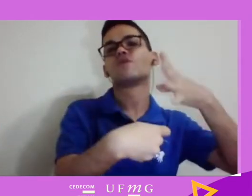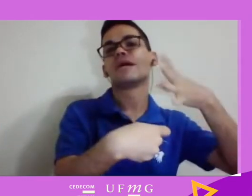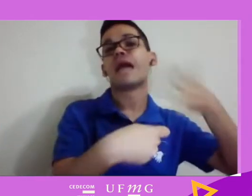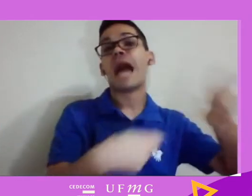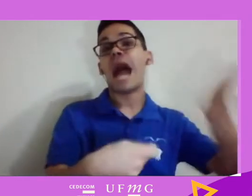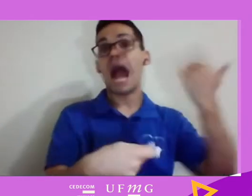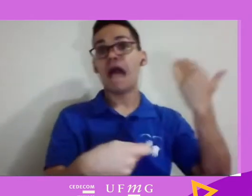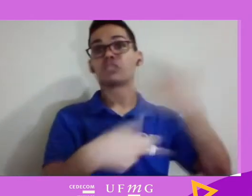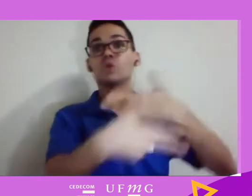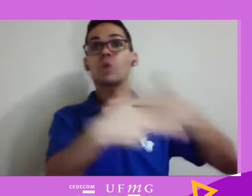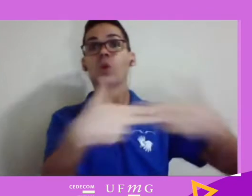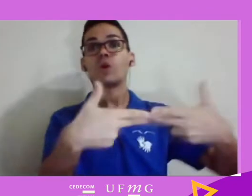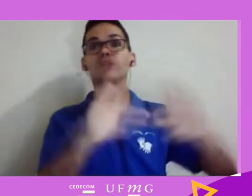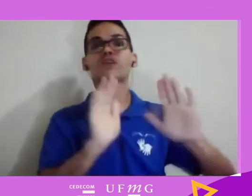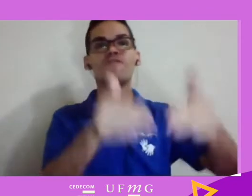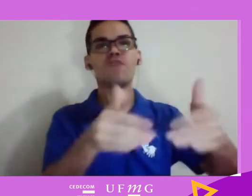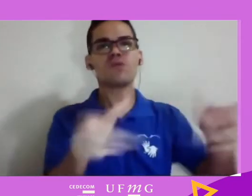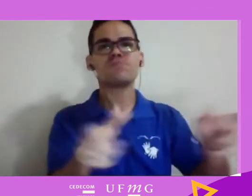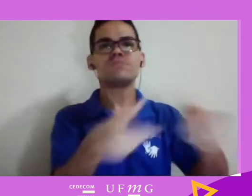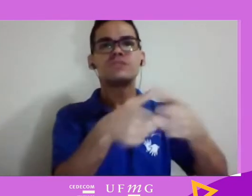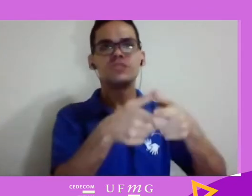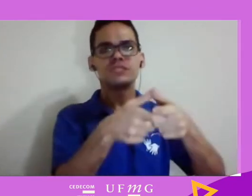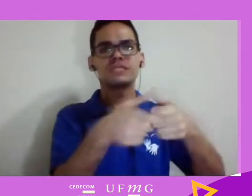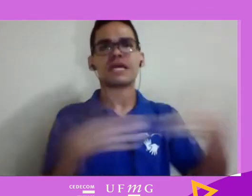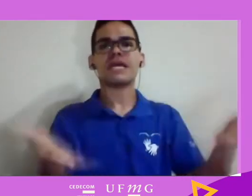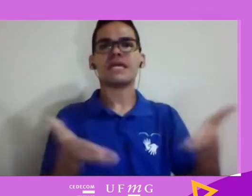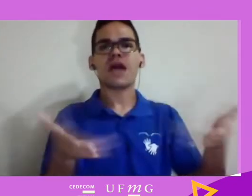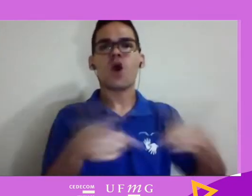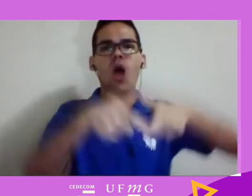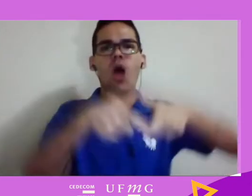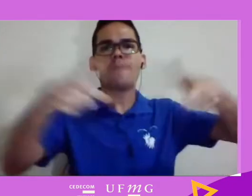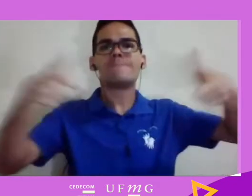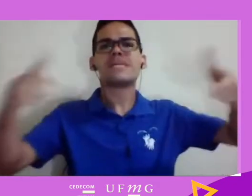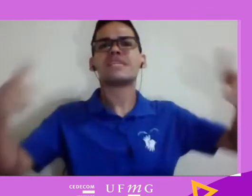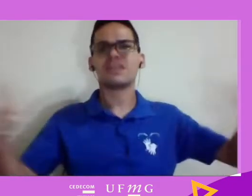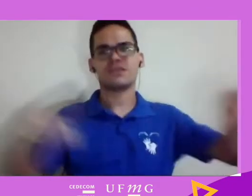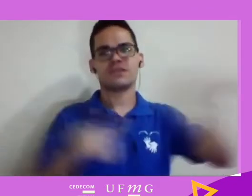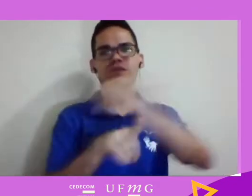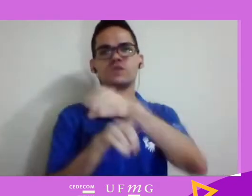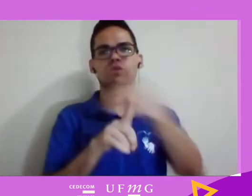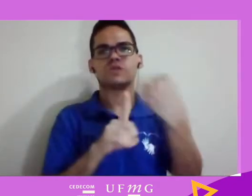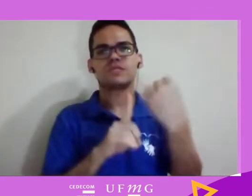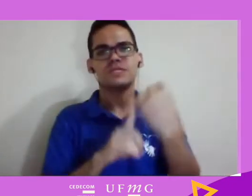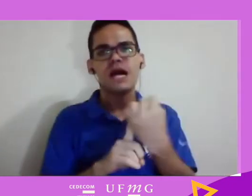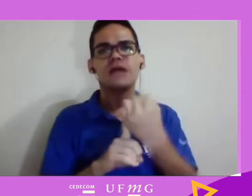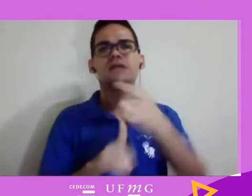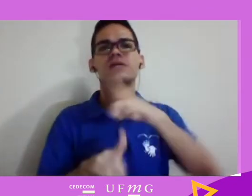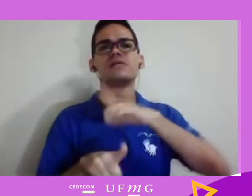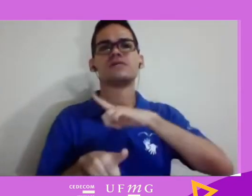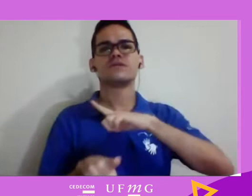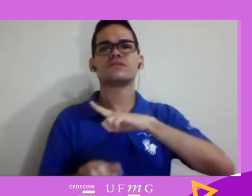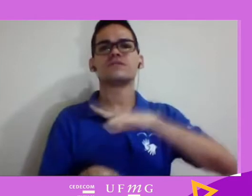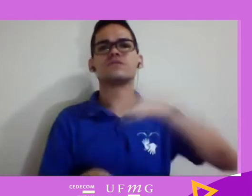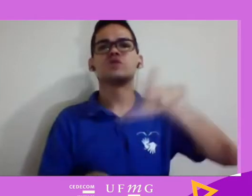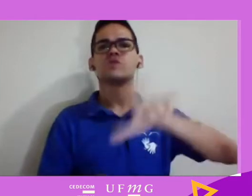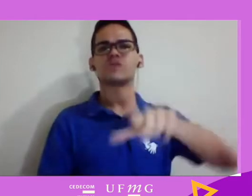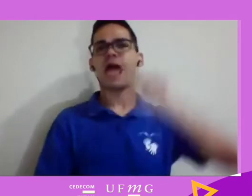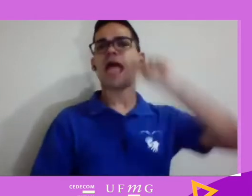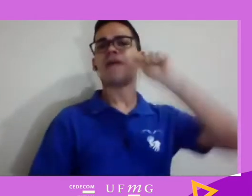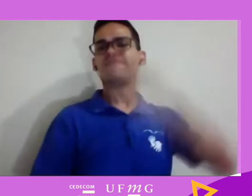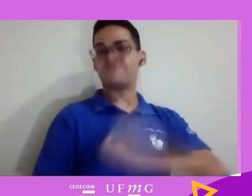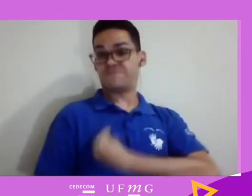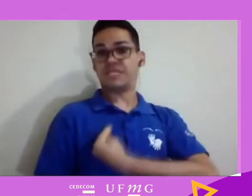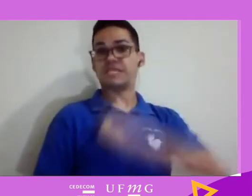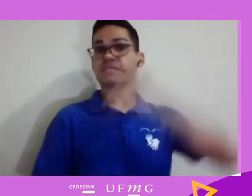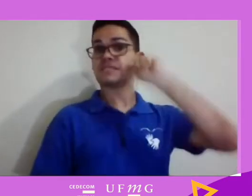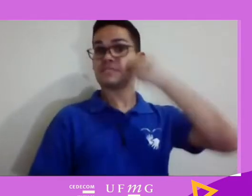grande envergadura social. O grande exemplo é Black Lives Matter, porque elas vão permeando várias